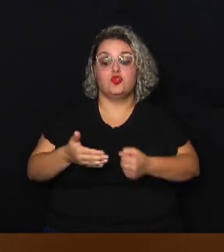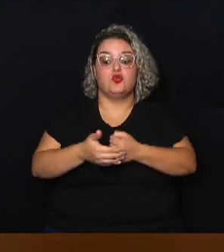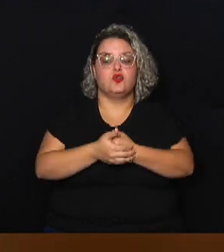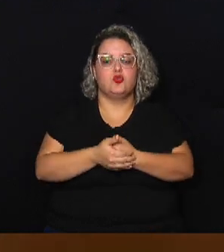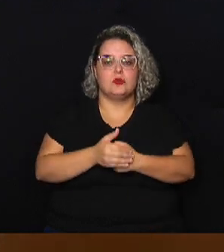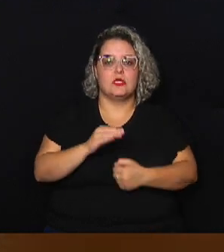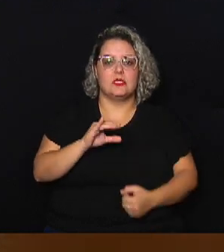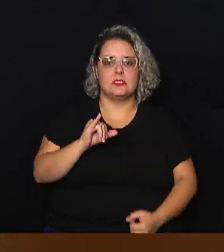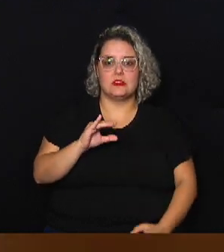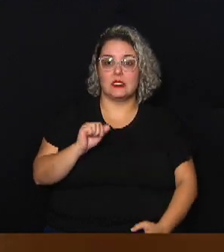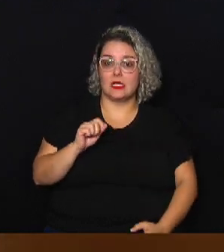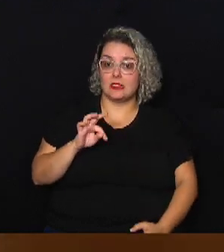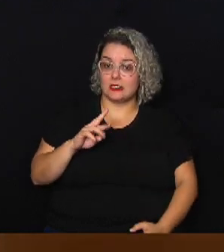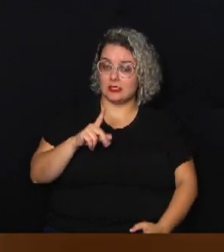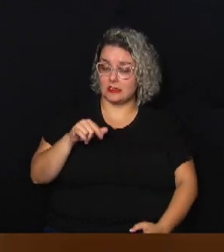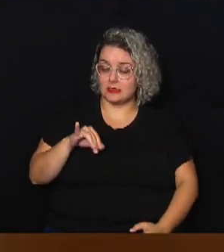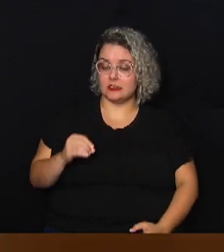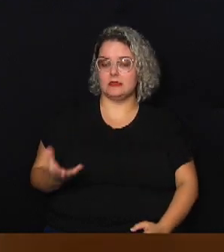em locais,